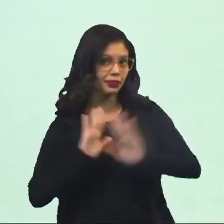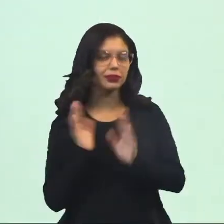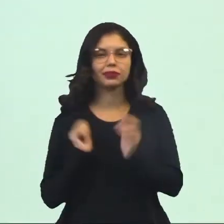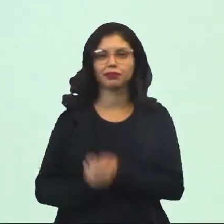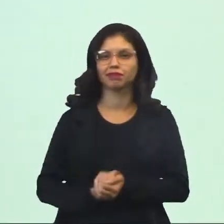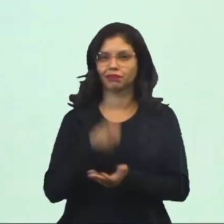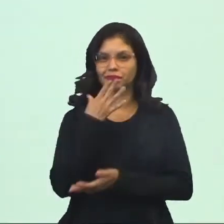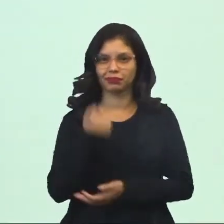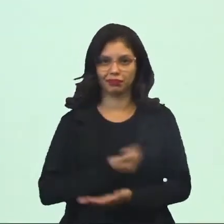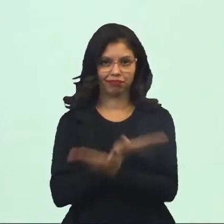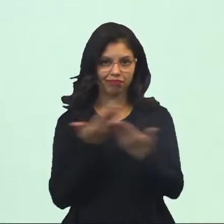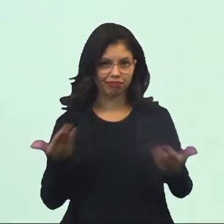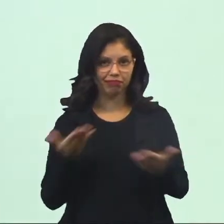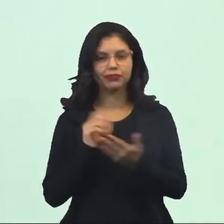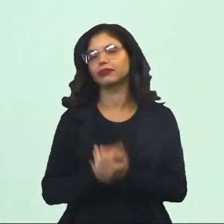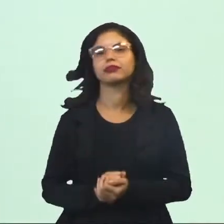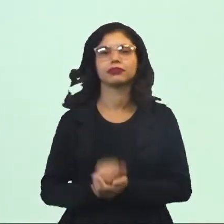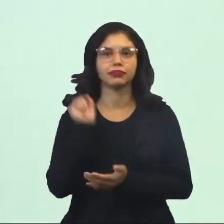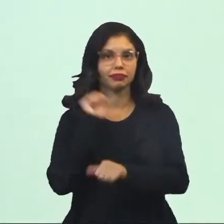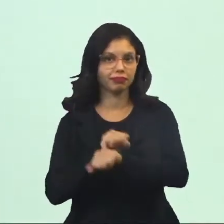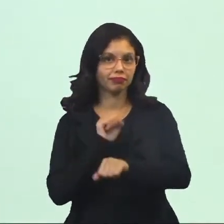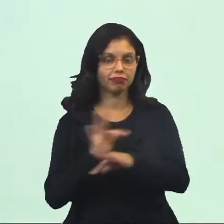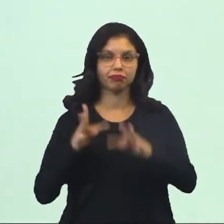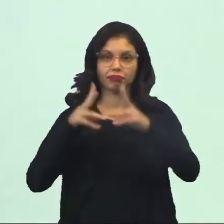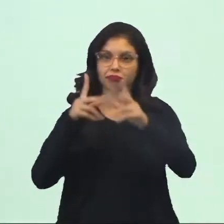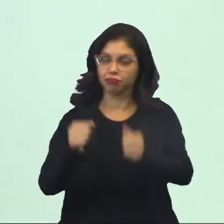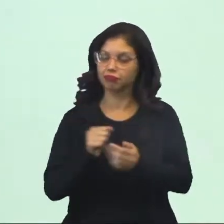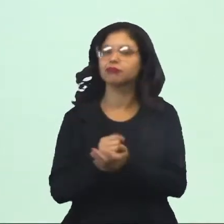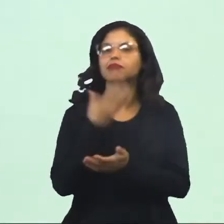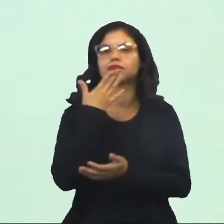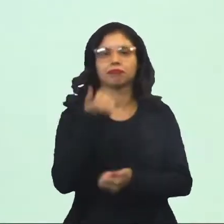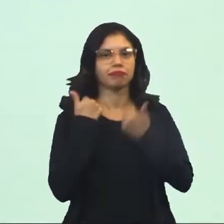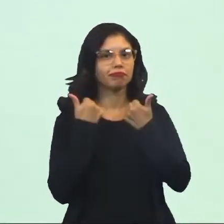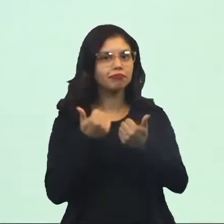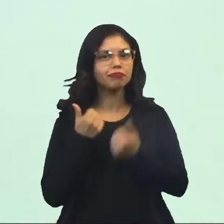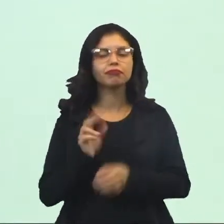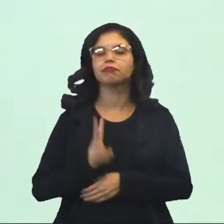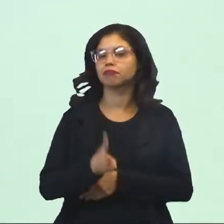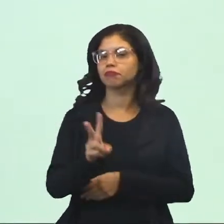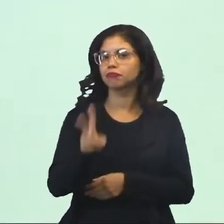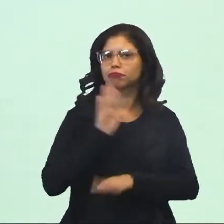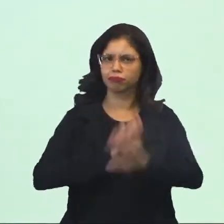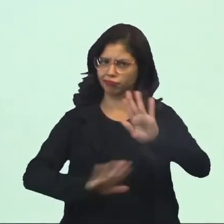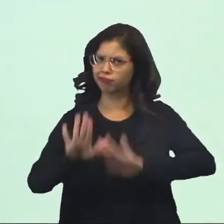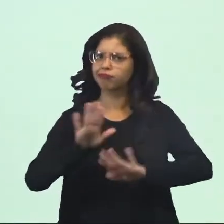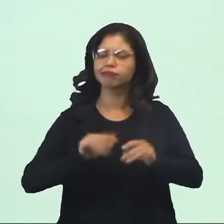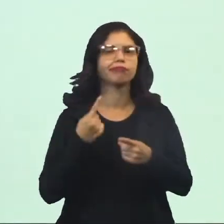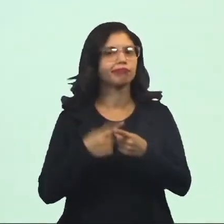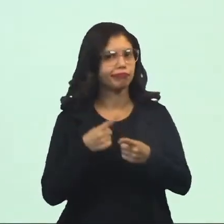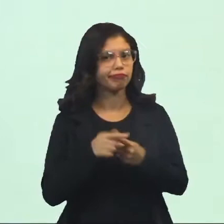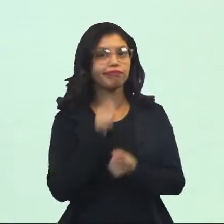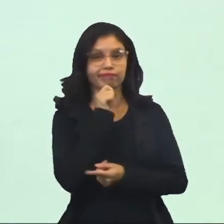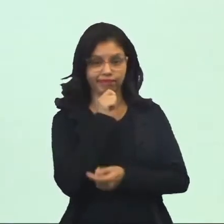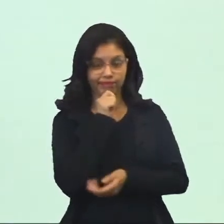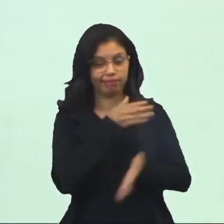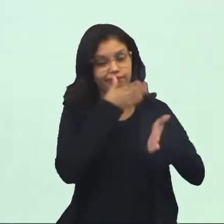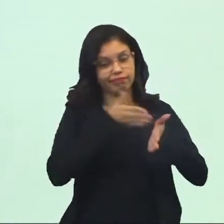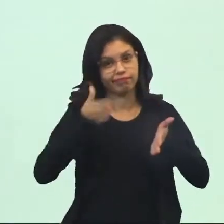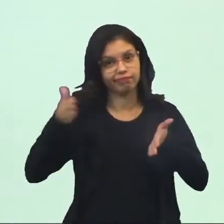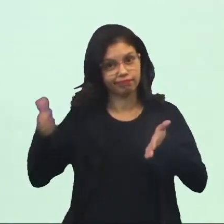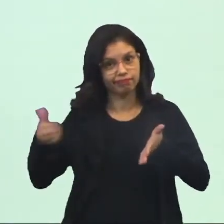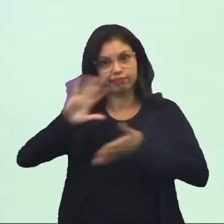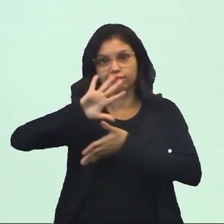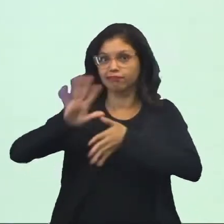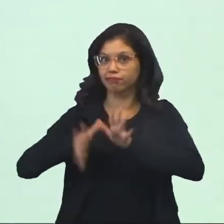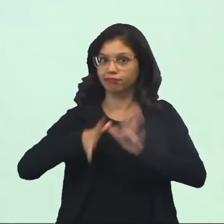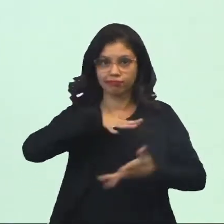turminha, tudo bem com vocês? Eu espero que todos estejam muito bem e continuem se cuidando, porque ainda estamos passando por um período de